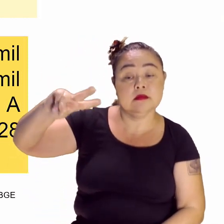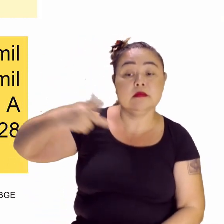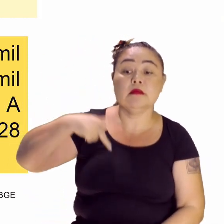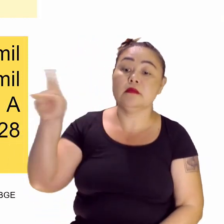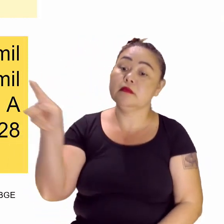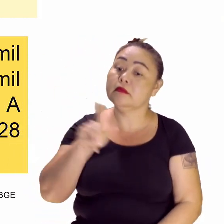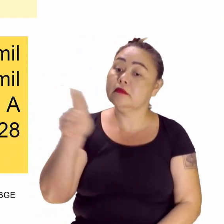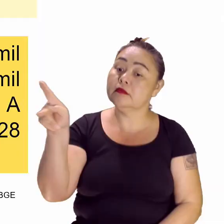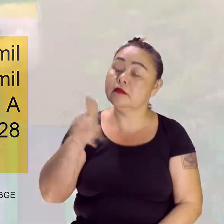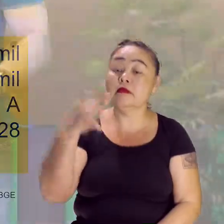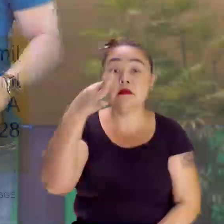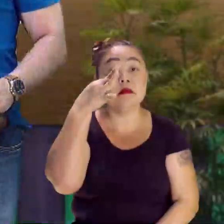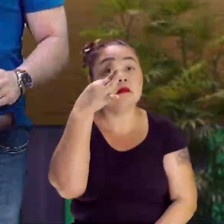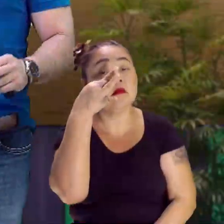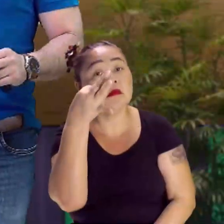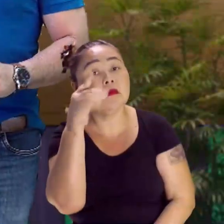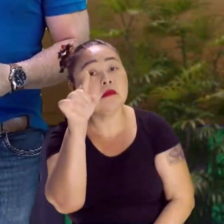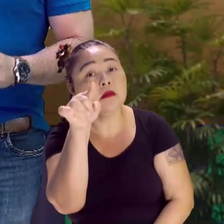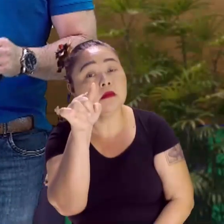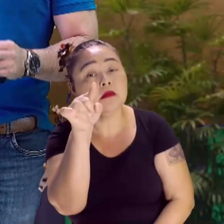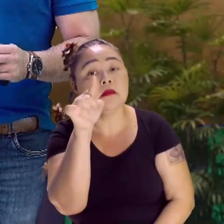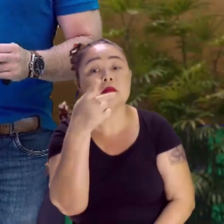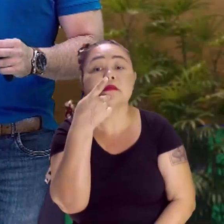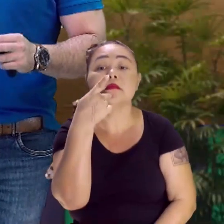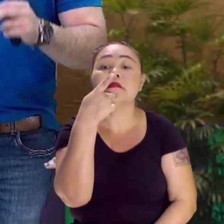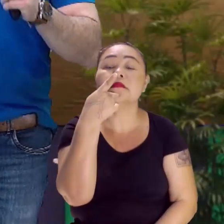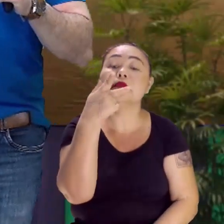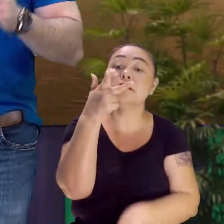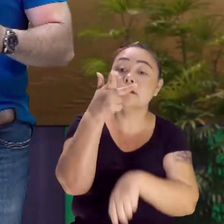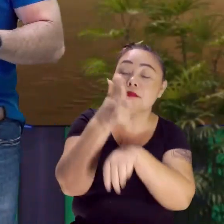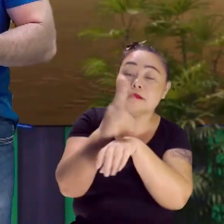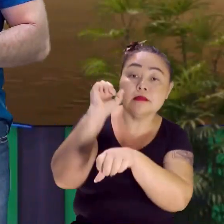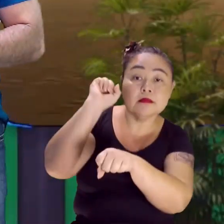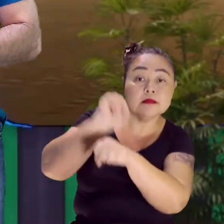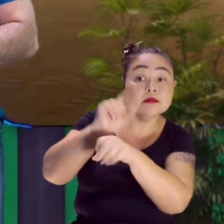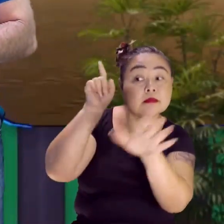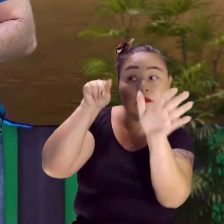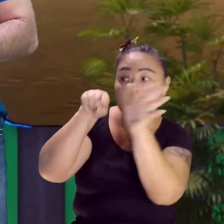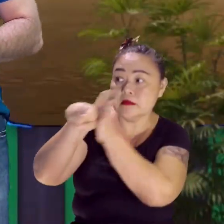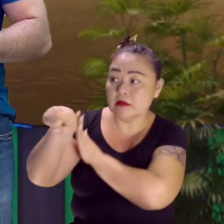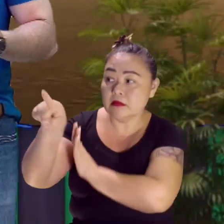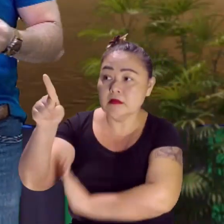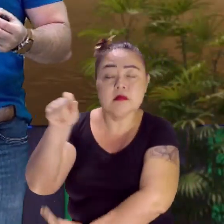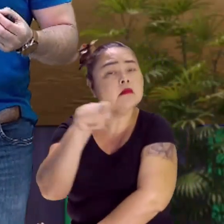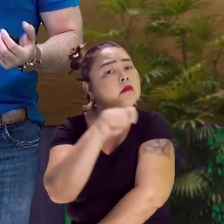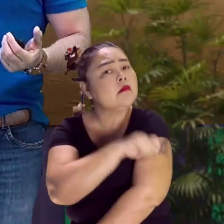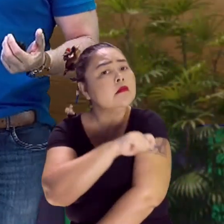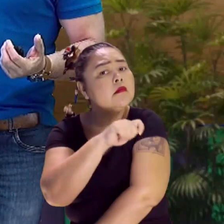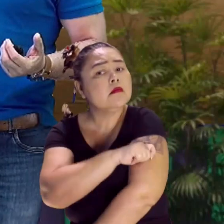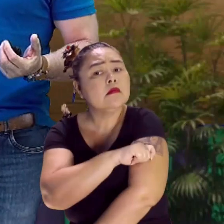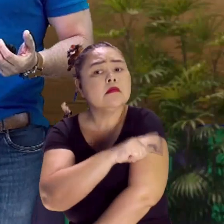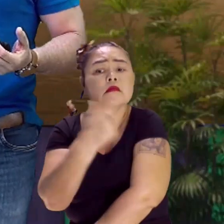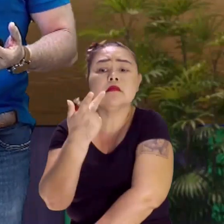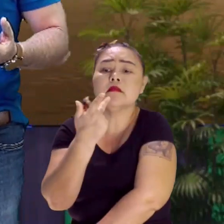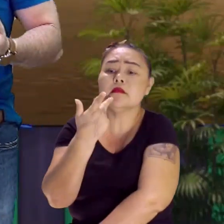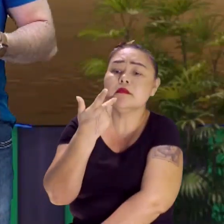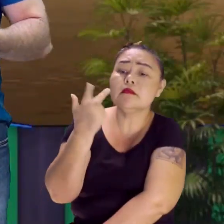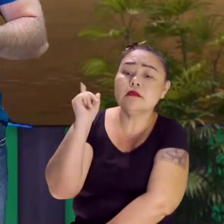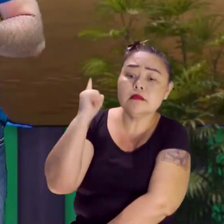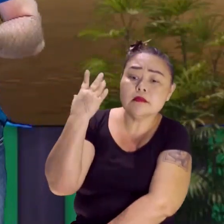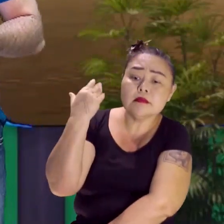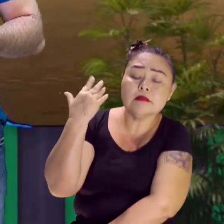Professor presencial pare um pouquinho o vídeo nesse momento e pergunta para o aluno aí e aí o que o professor falou na aula passada